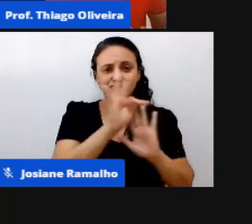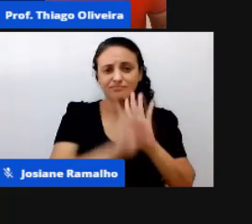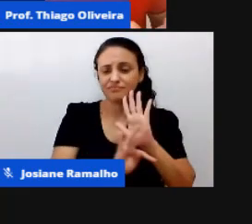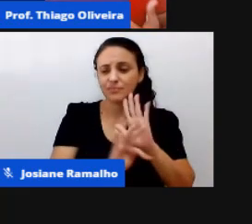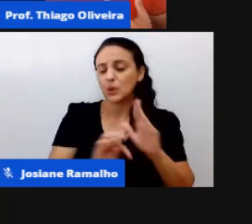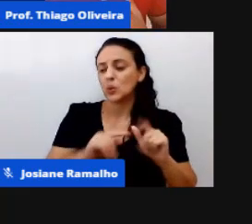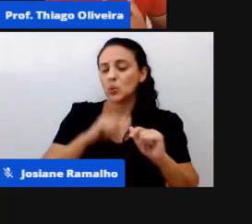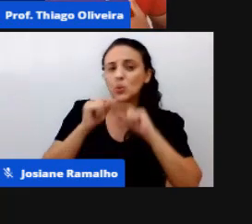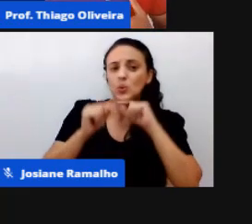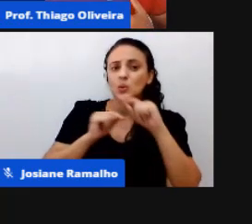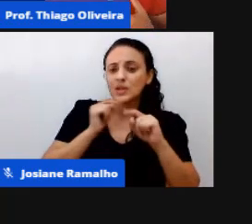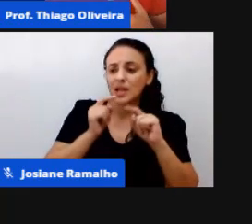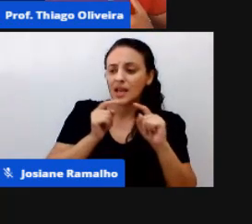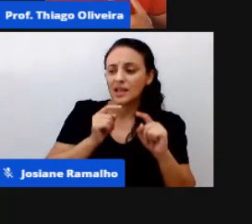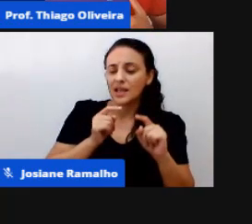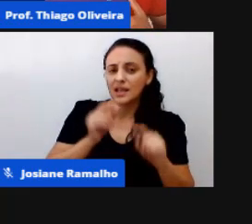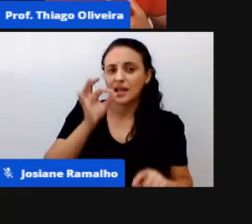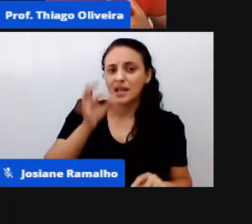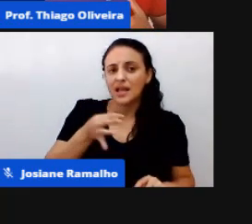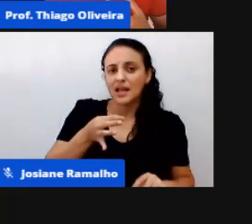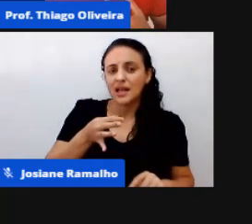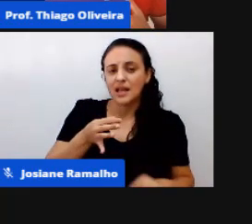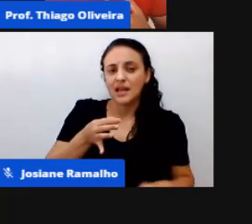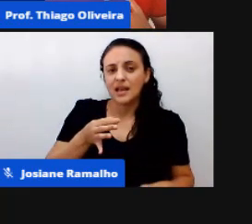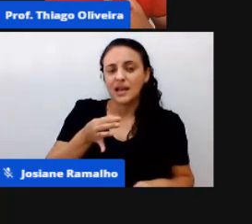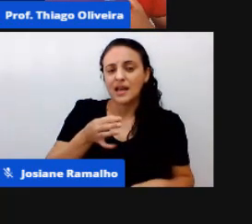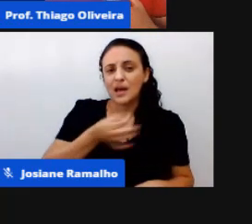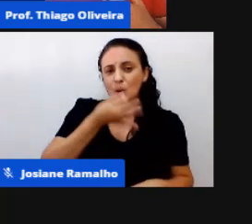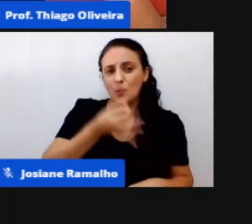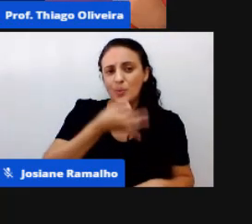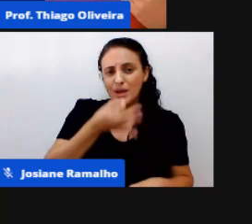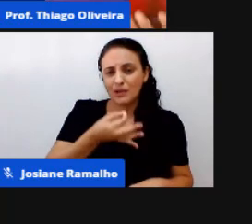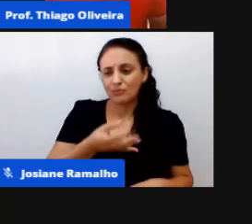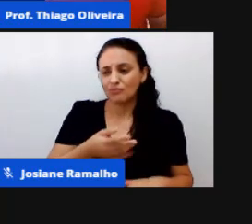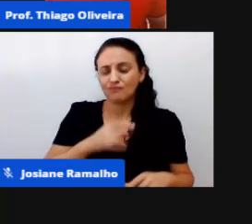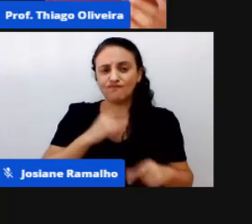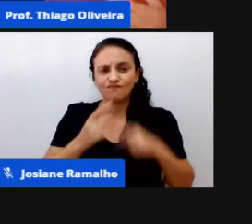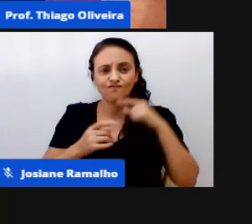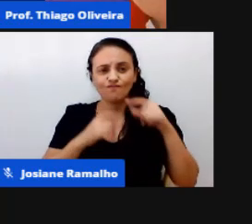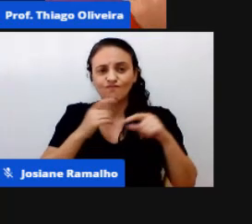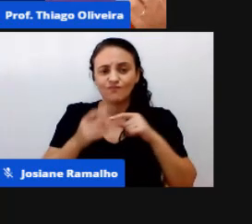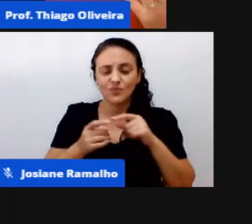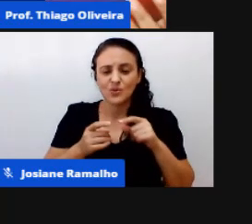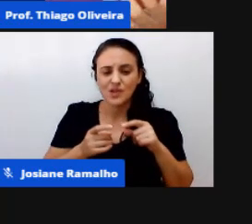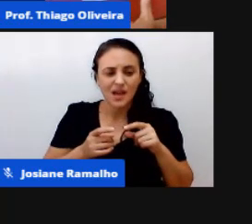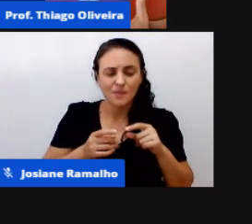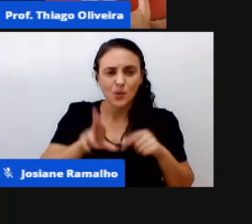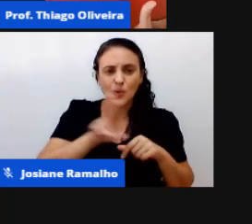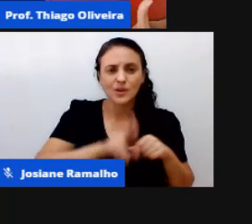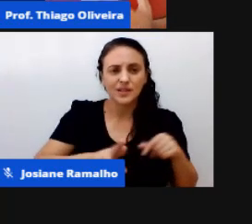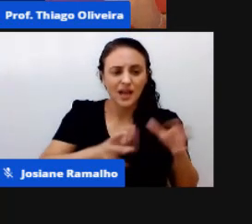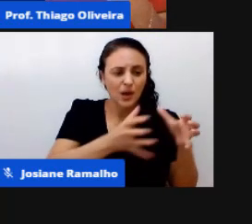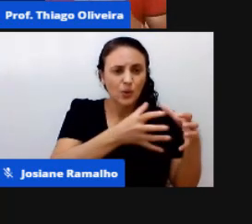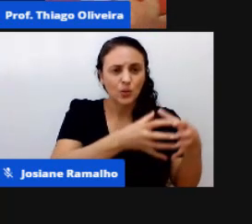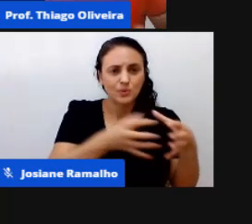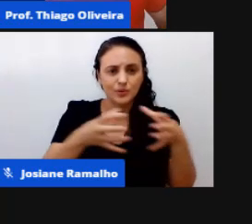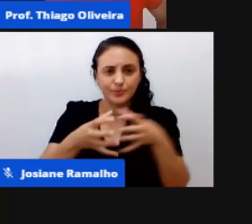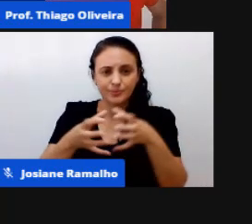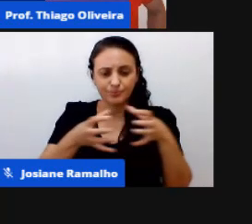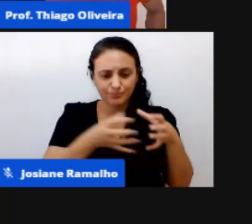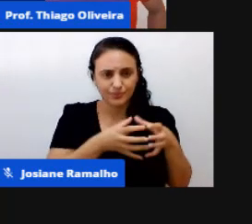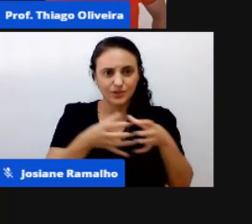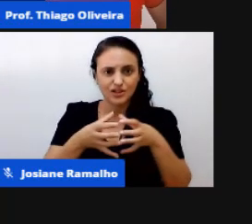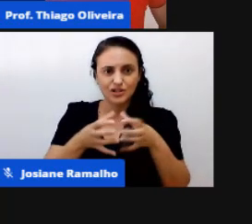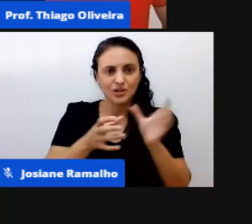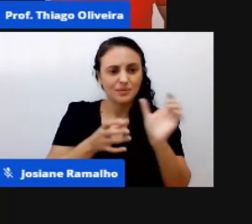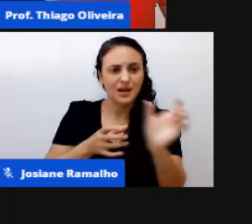criar argumentos plausíveis, o aluno não sabe diferenciar as classes de palavras. Como é que eu vou deixar um aluno desse ser agente